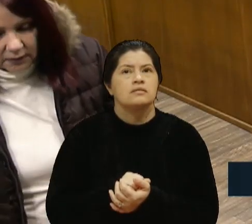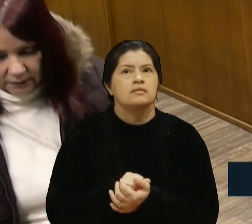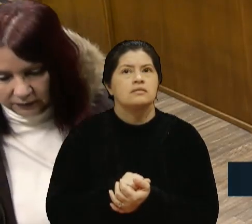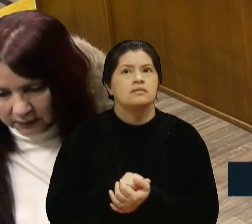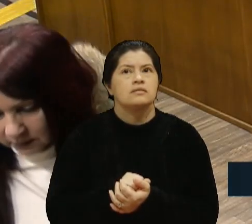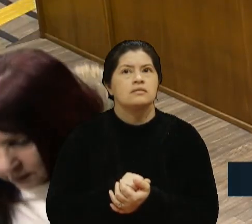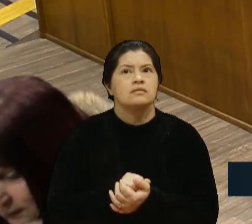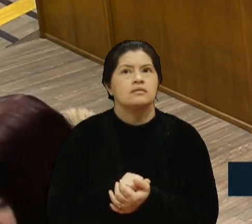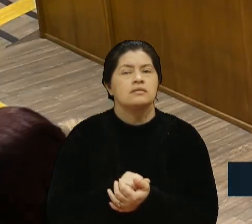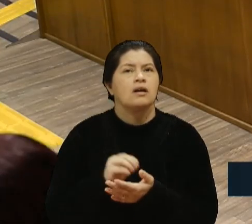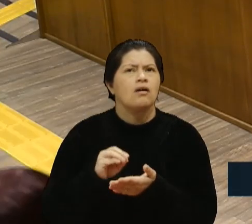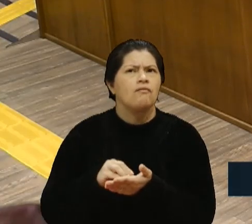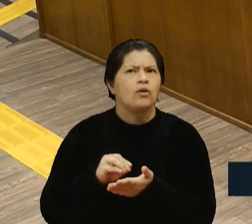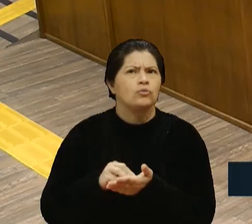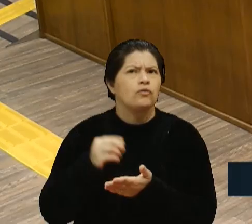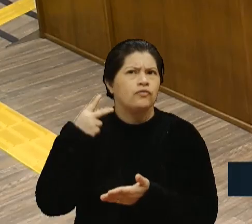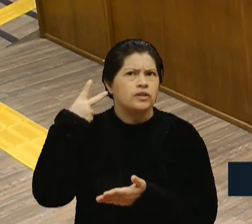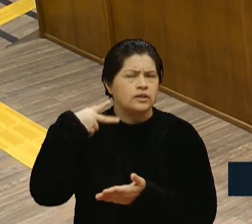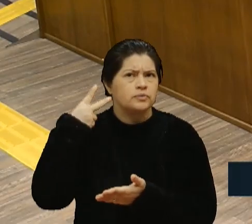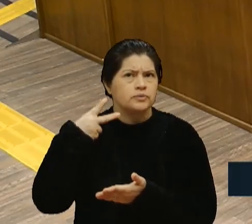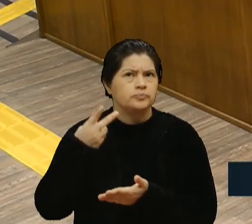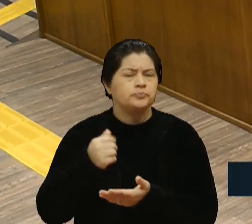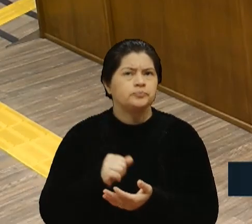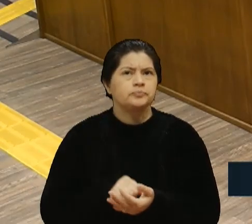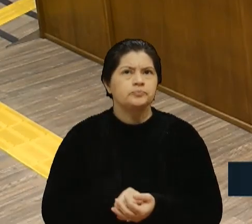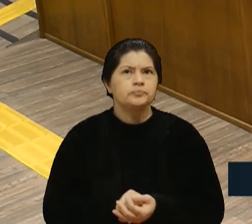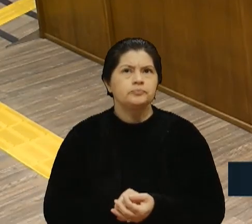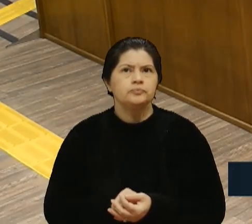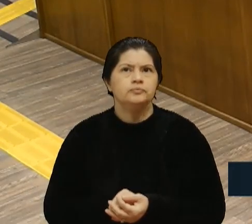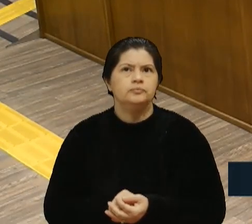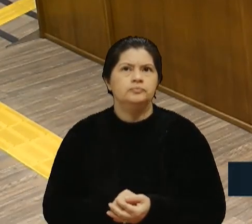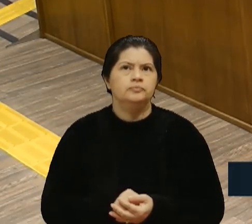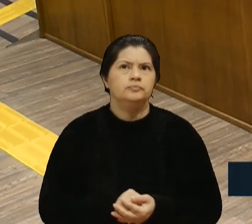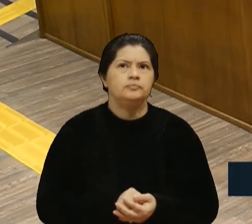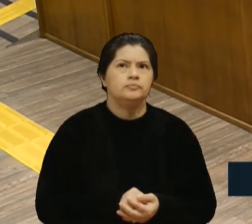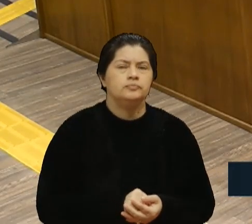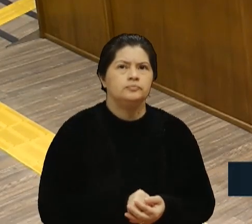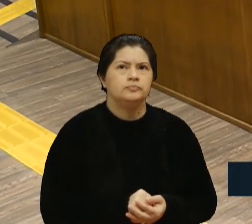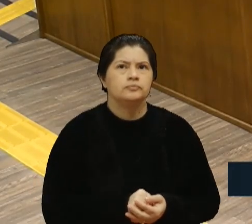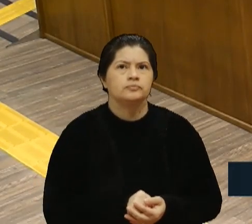Tinha clicado. Me dá um minutinho.